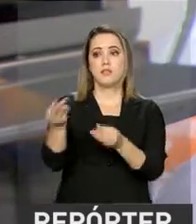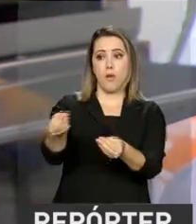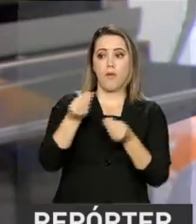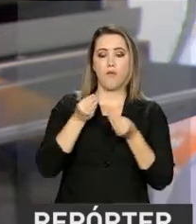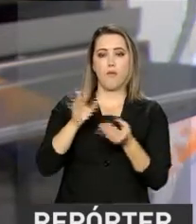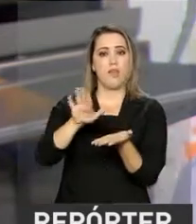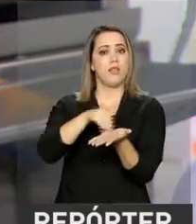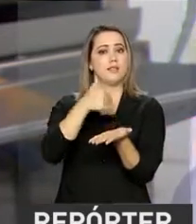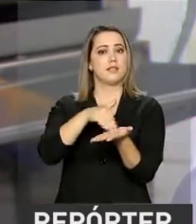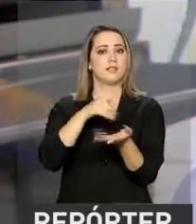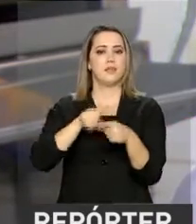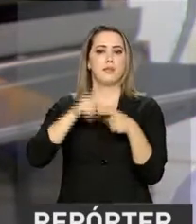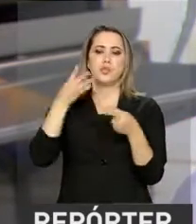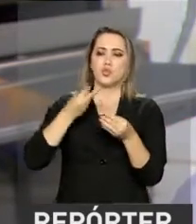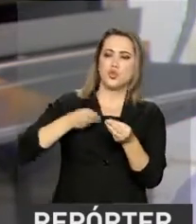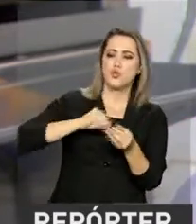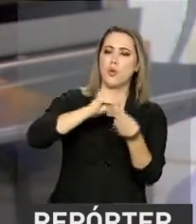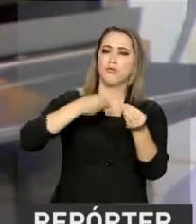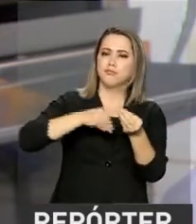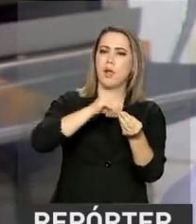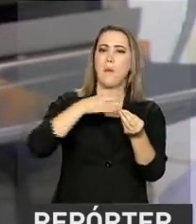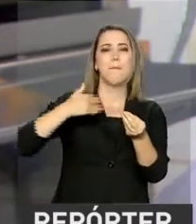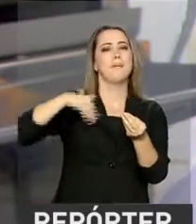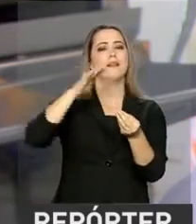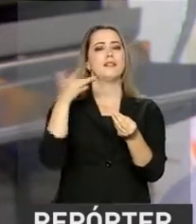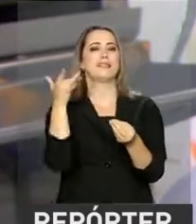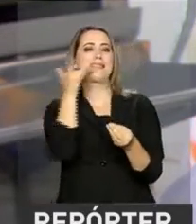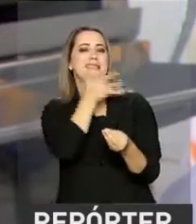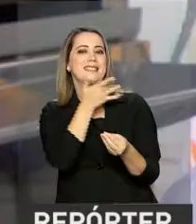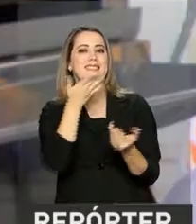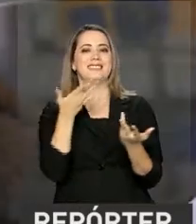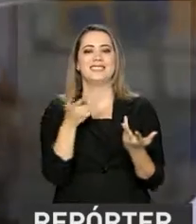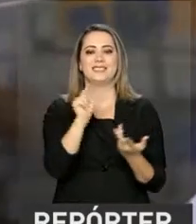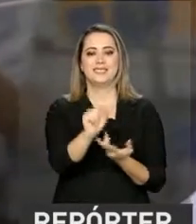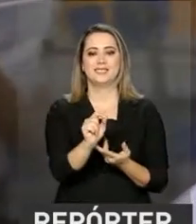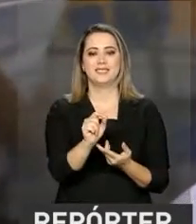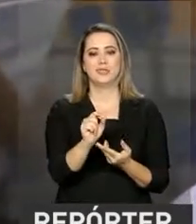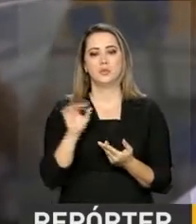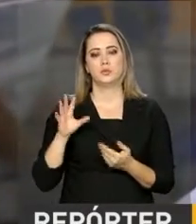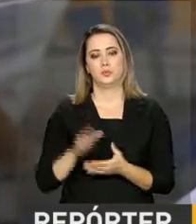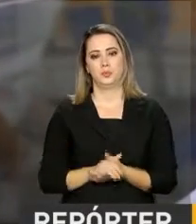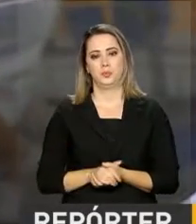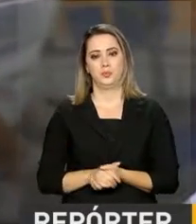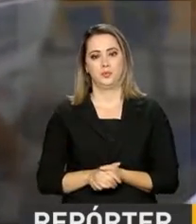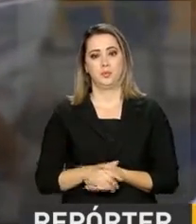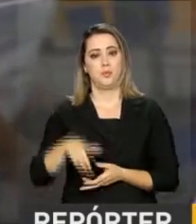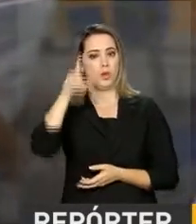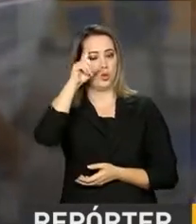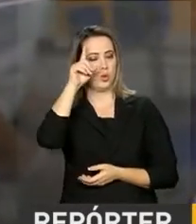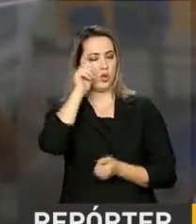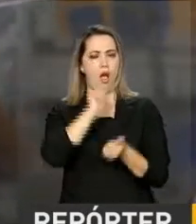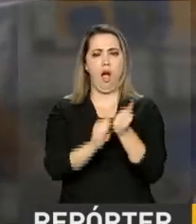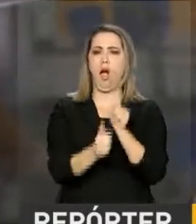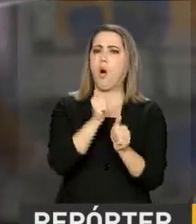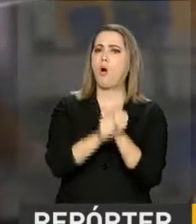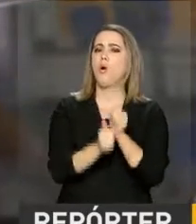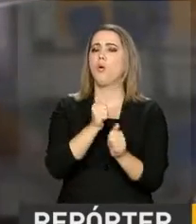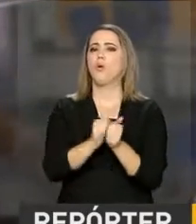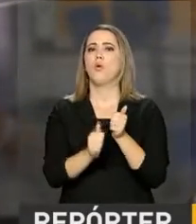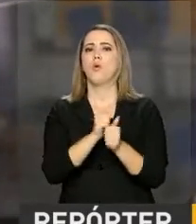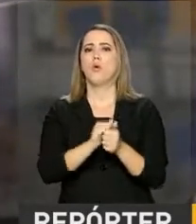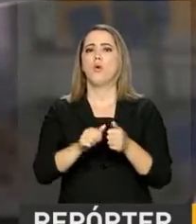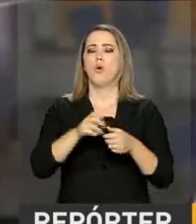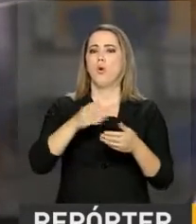secretaria mas não chega para ser um canteiro a mais estamos com vergonha do dia é o dia do arroz salada de feijão